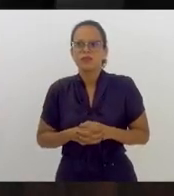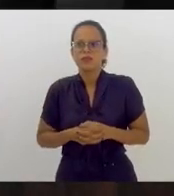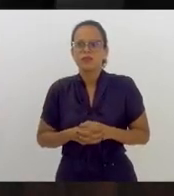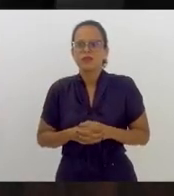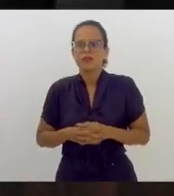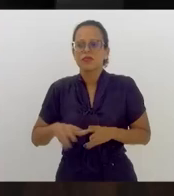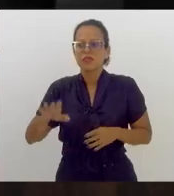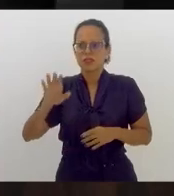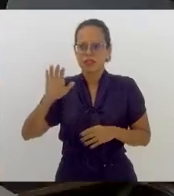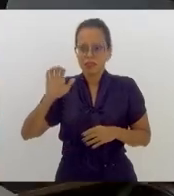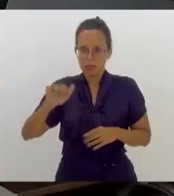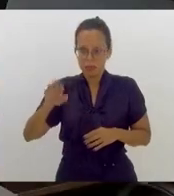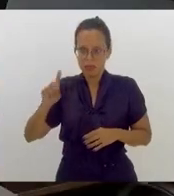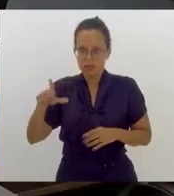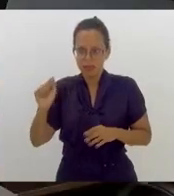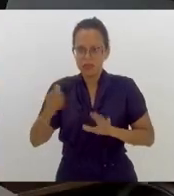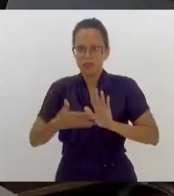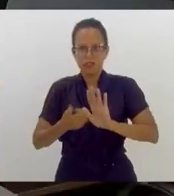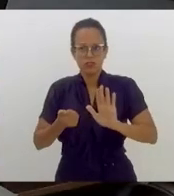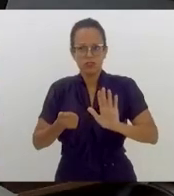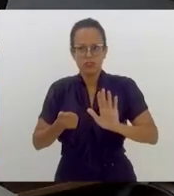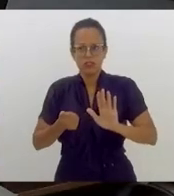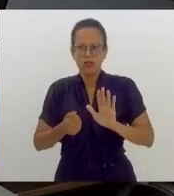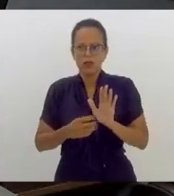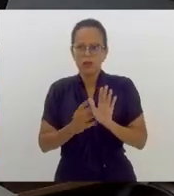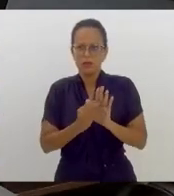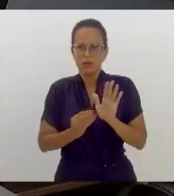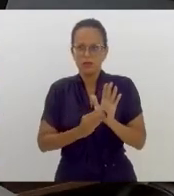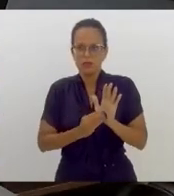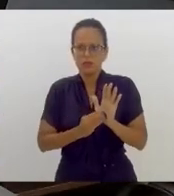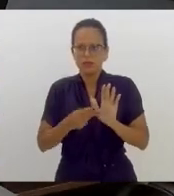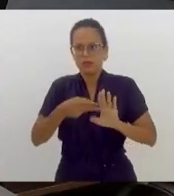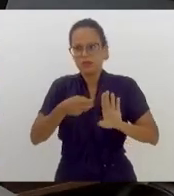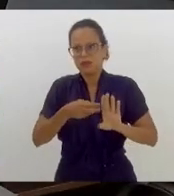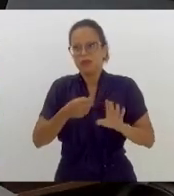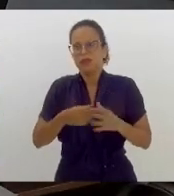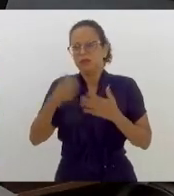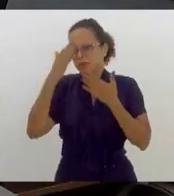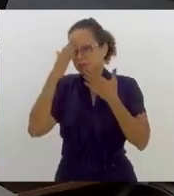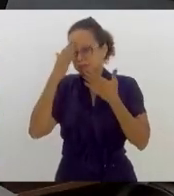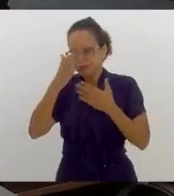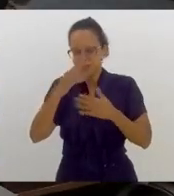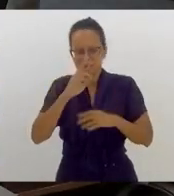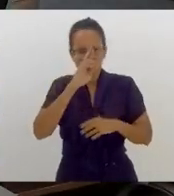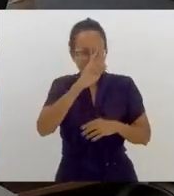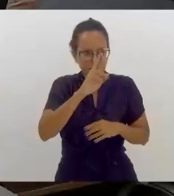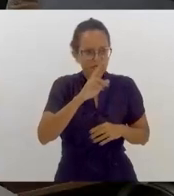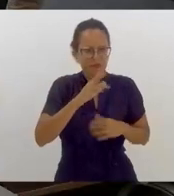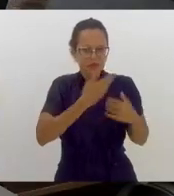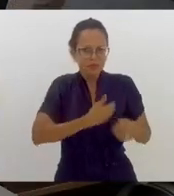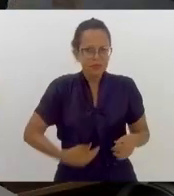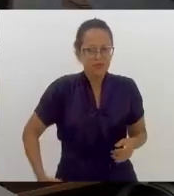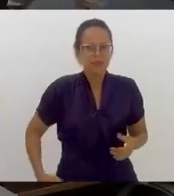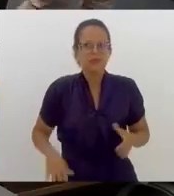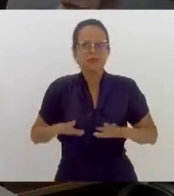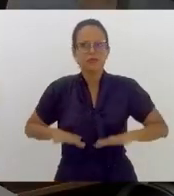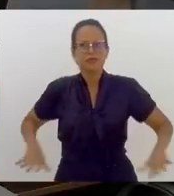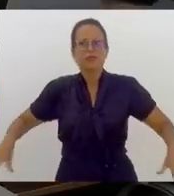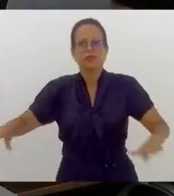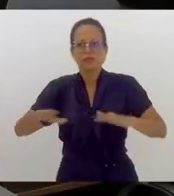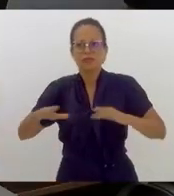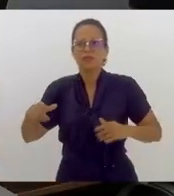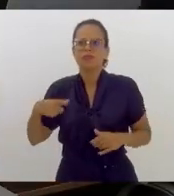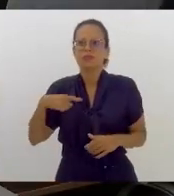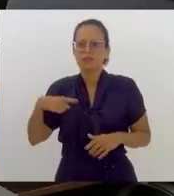pauta. A presidência agradece ao líder do governo e aos líderes que estiveram presentes na reunião do Colégio de